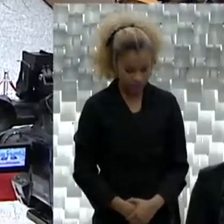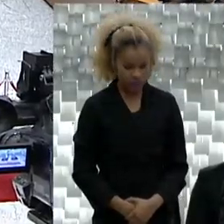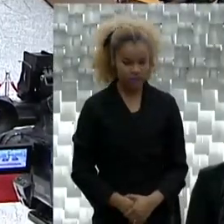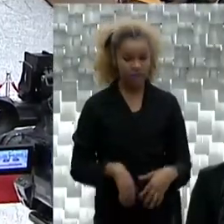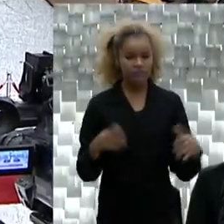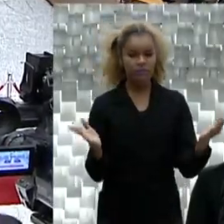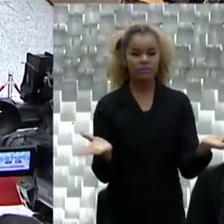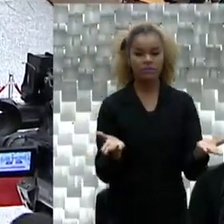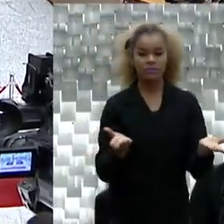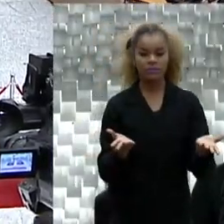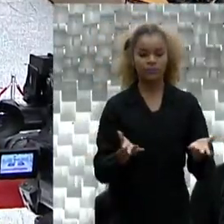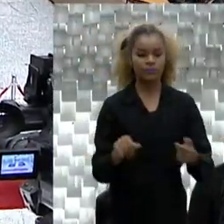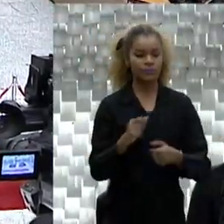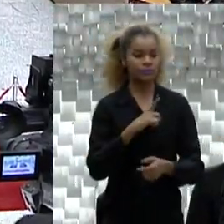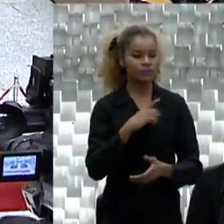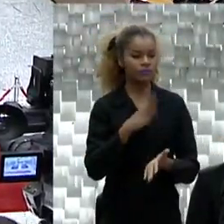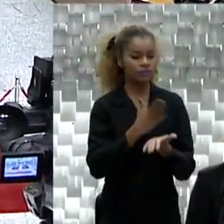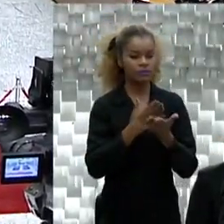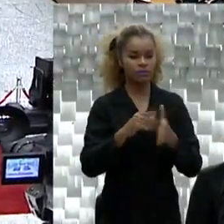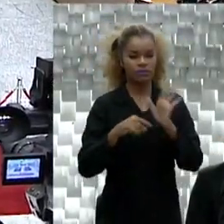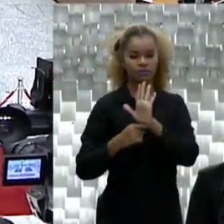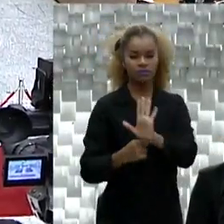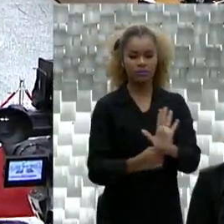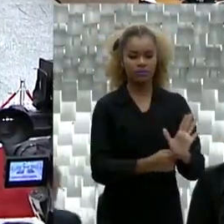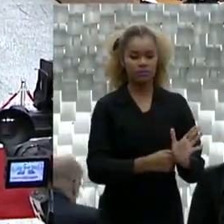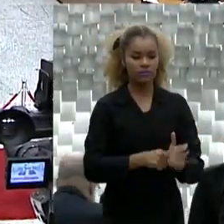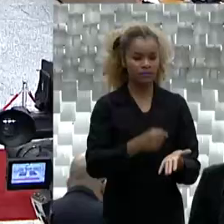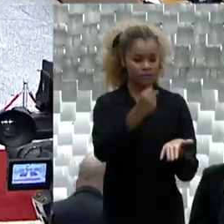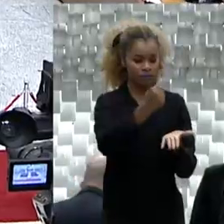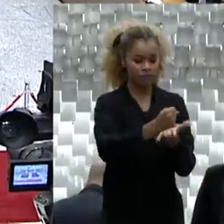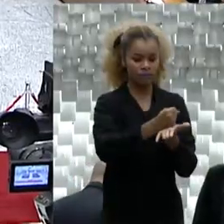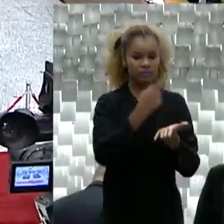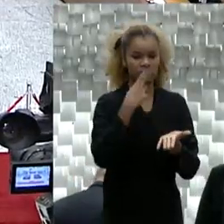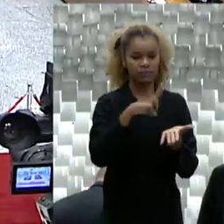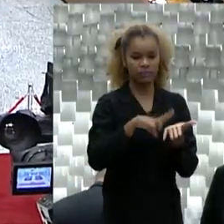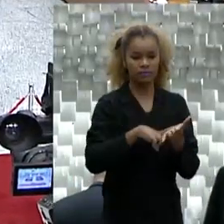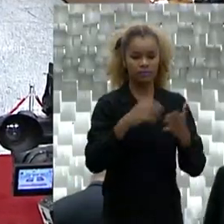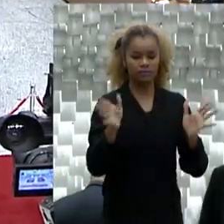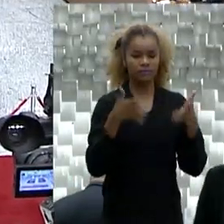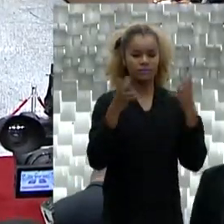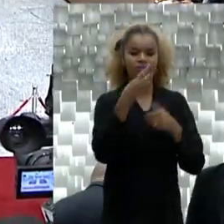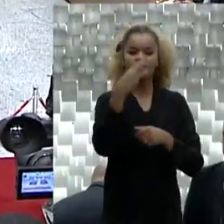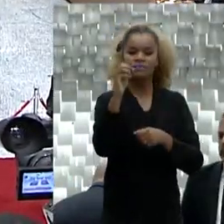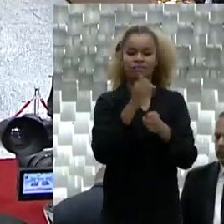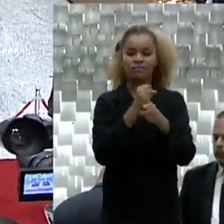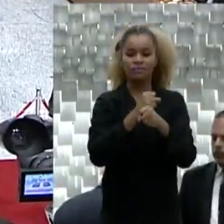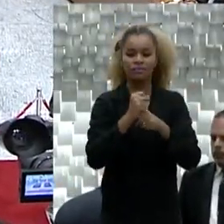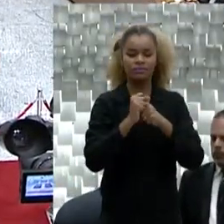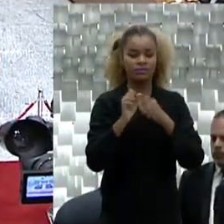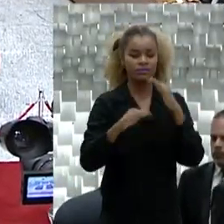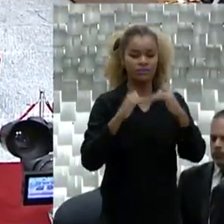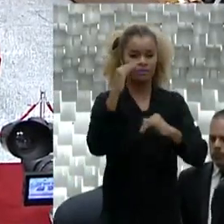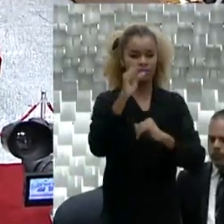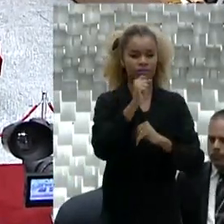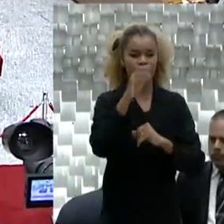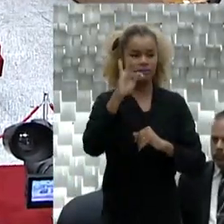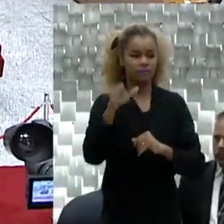Neste momento, teremos o lançamento do selo comemorativo dos 30 anos do Superior Tribunal de